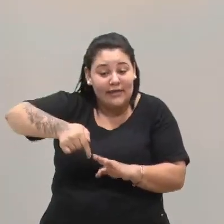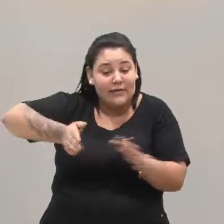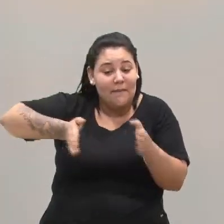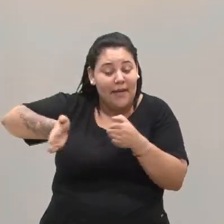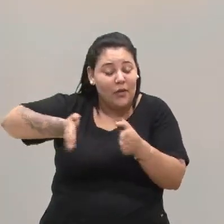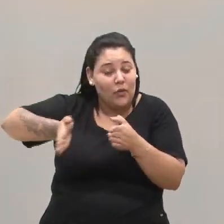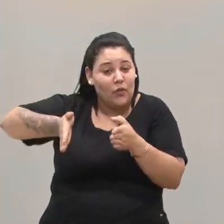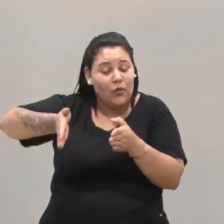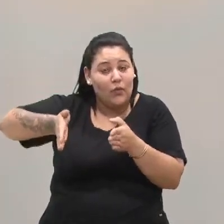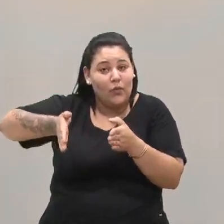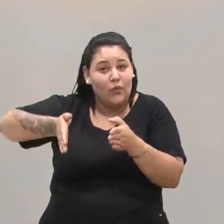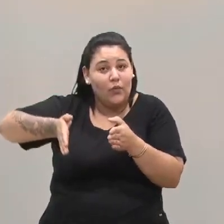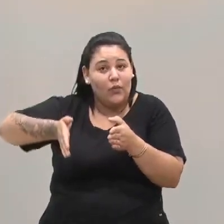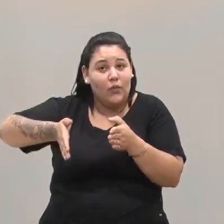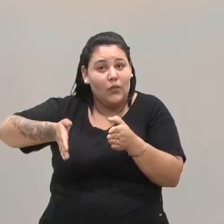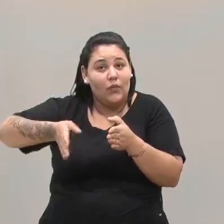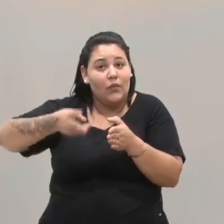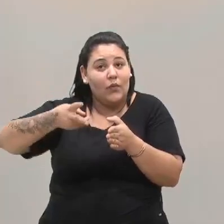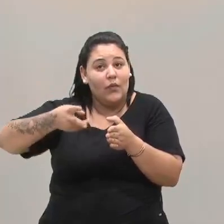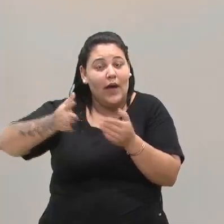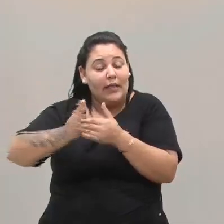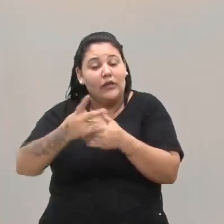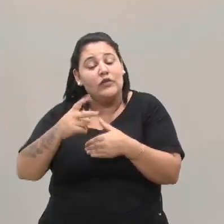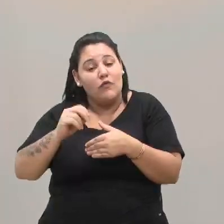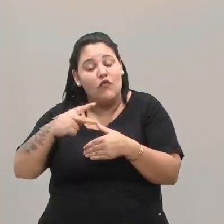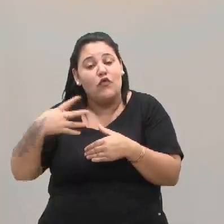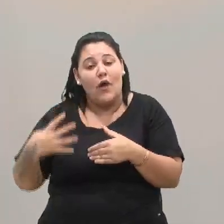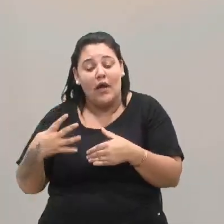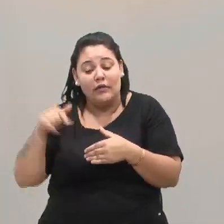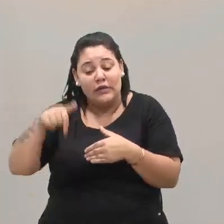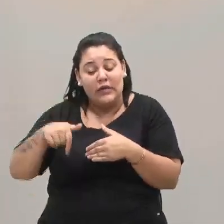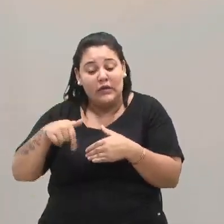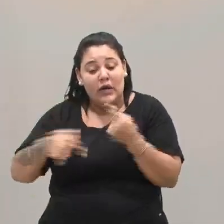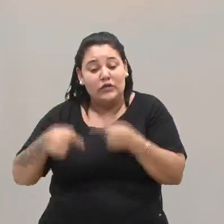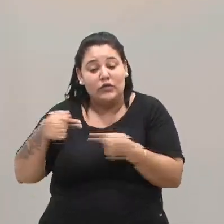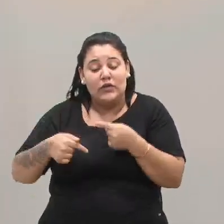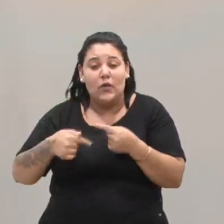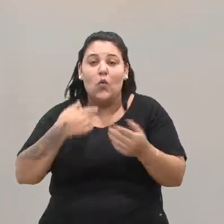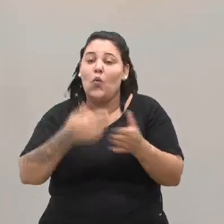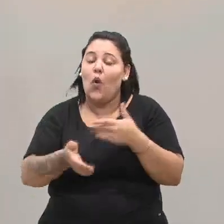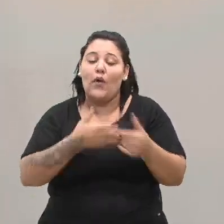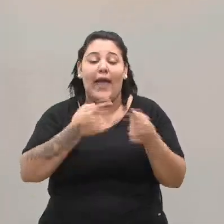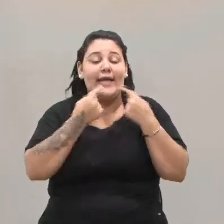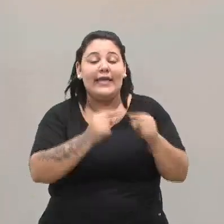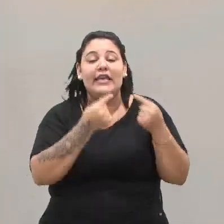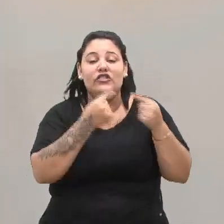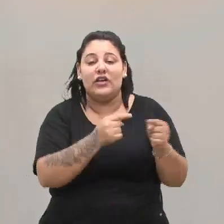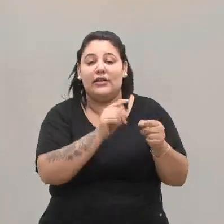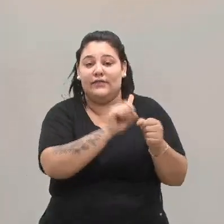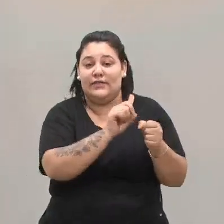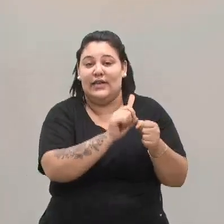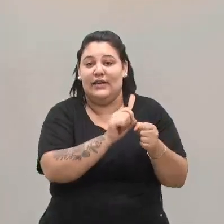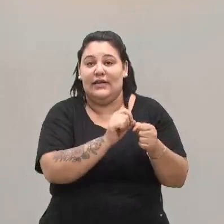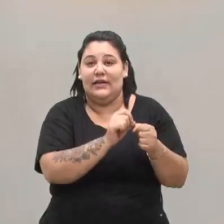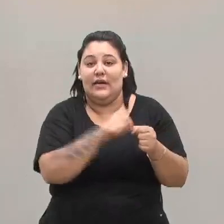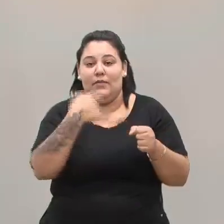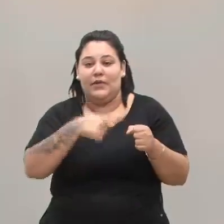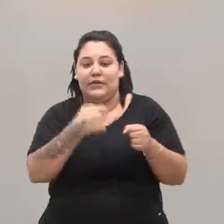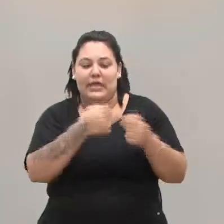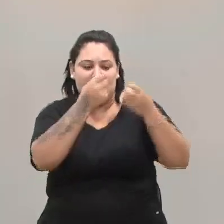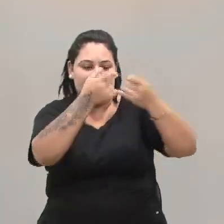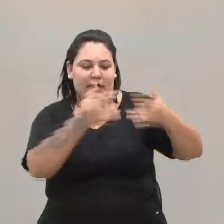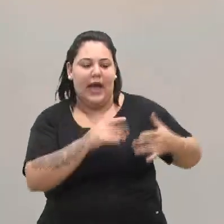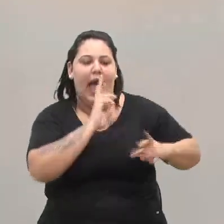Então, está na mesa essa discussão. Se qualquer crítica que se faça tem que dar uma resposta,